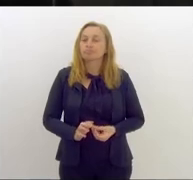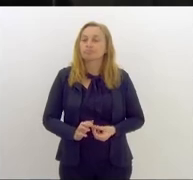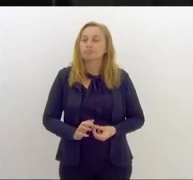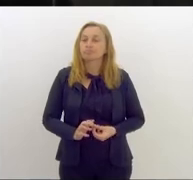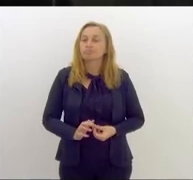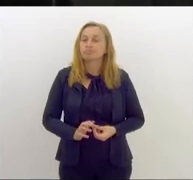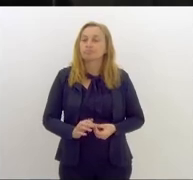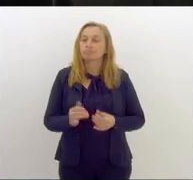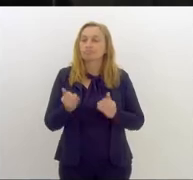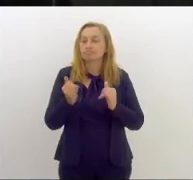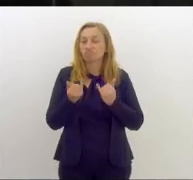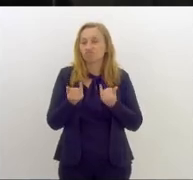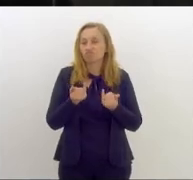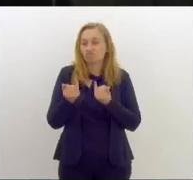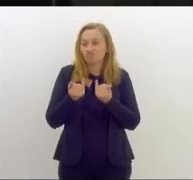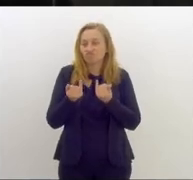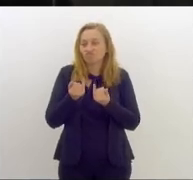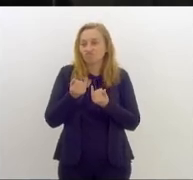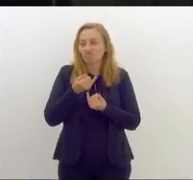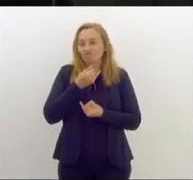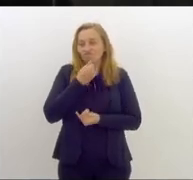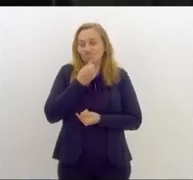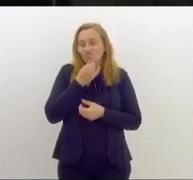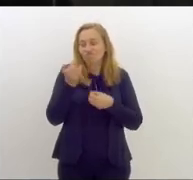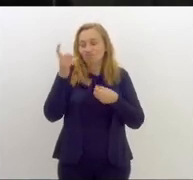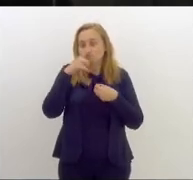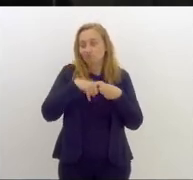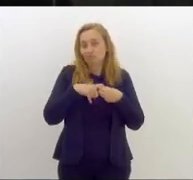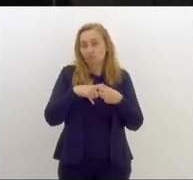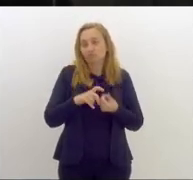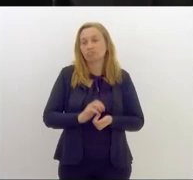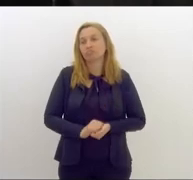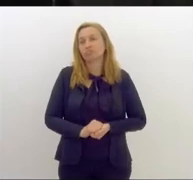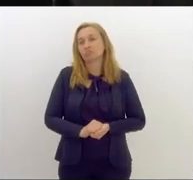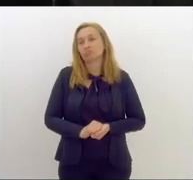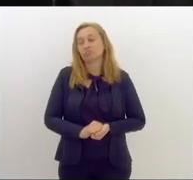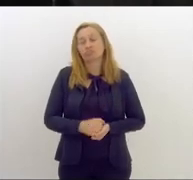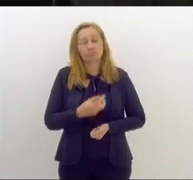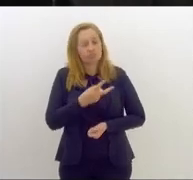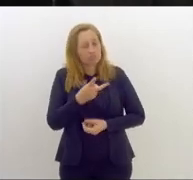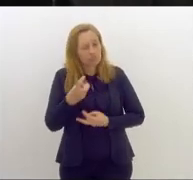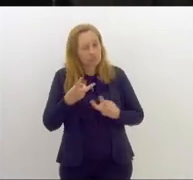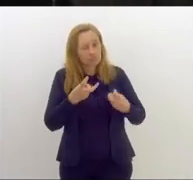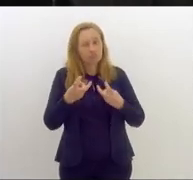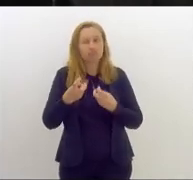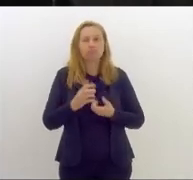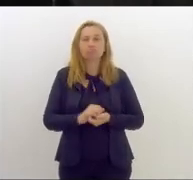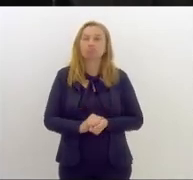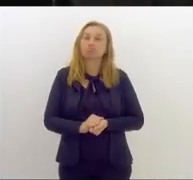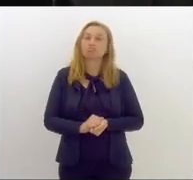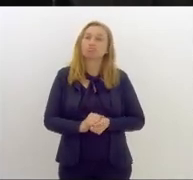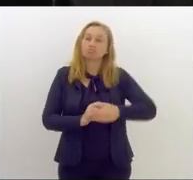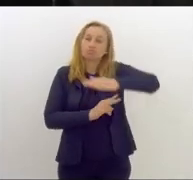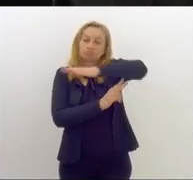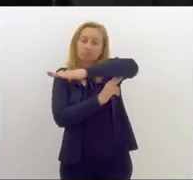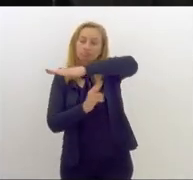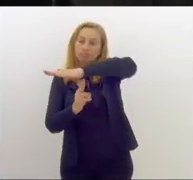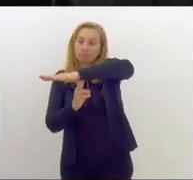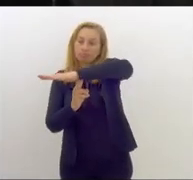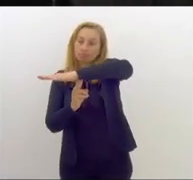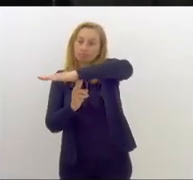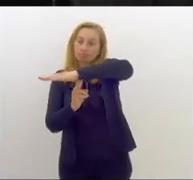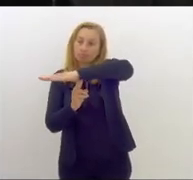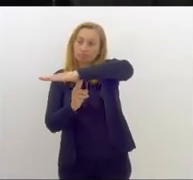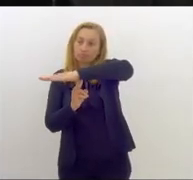nas notícias tristes voltando a ela verificamos que a ponte rio-niterói